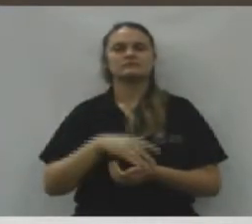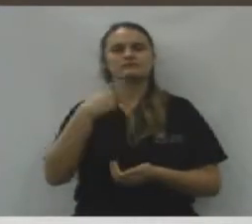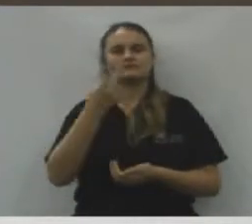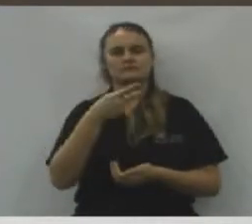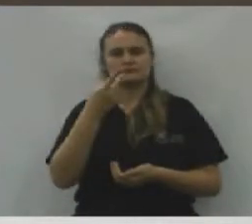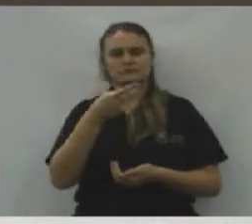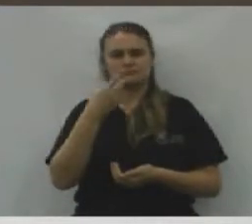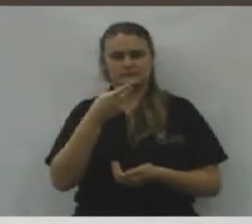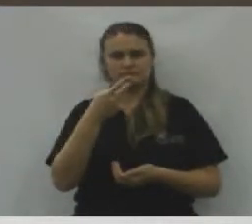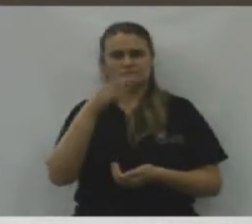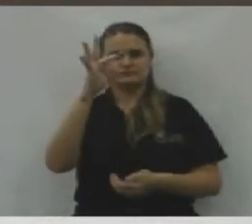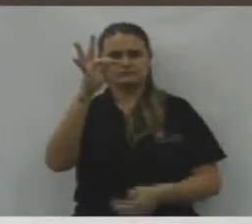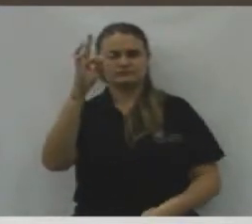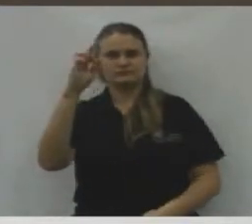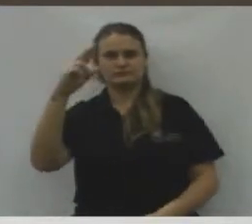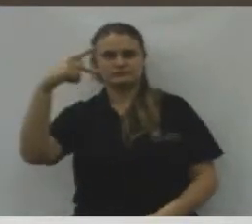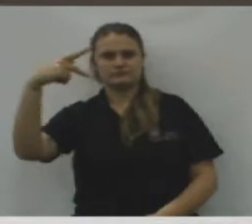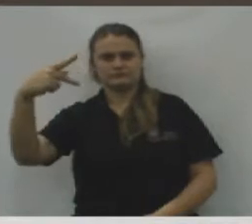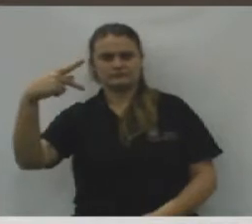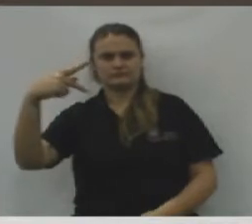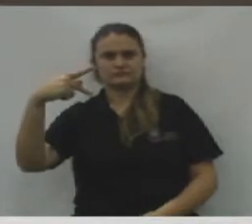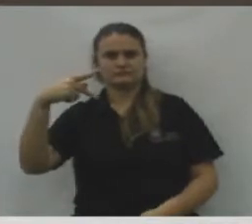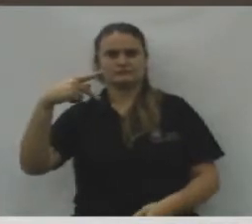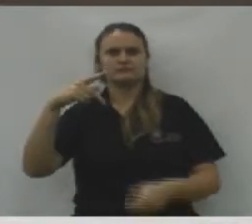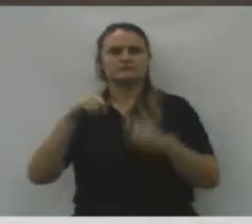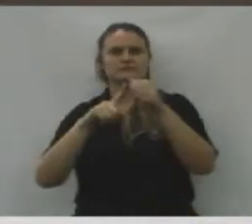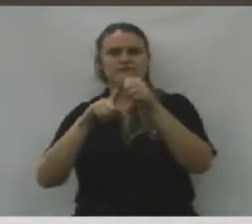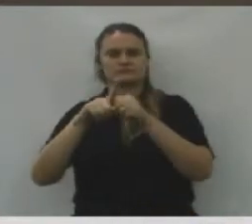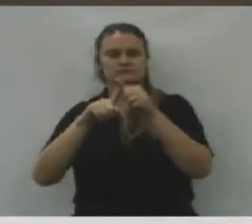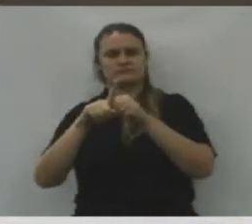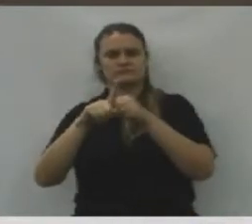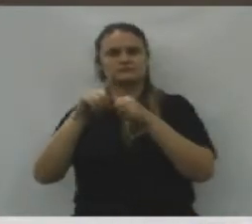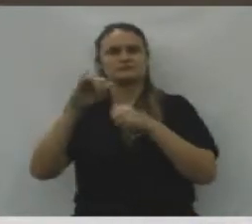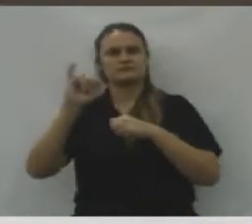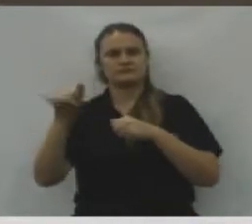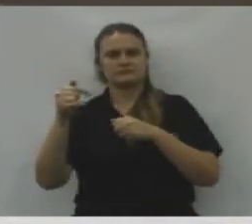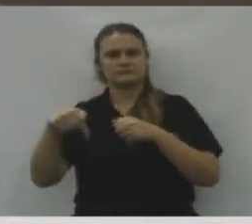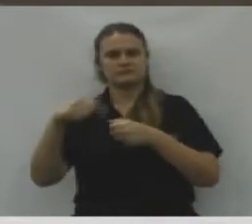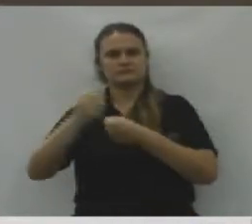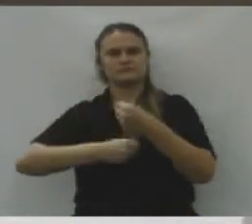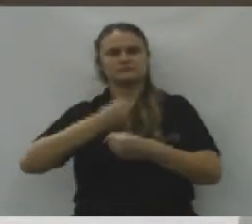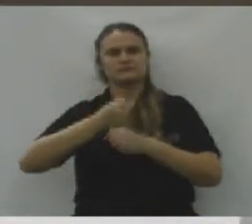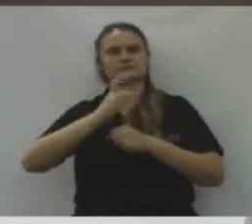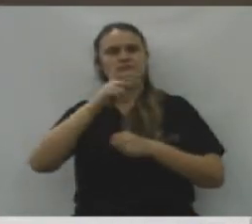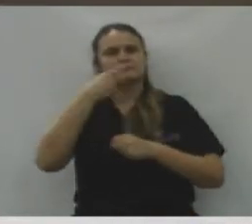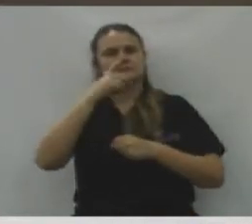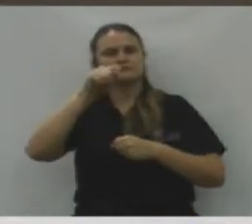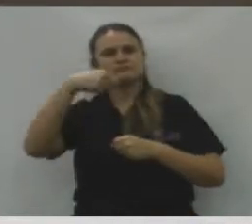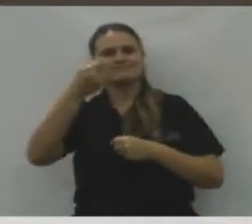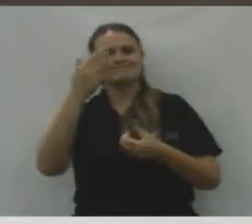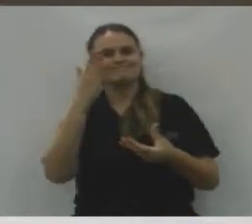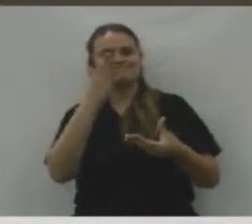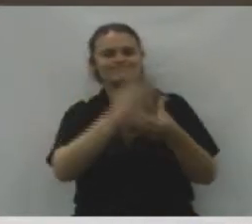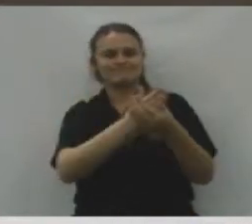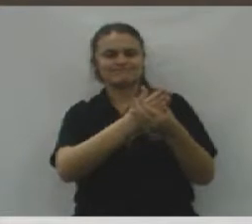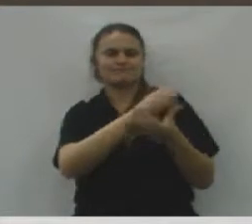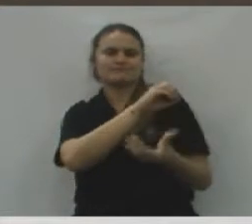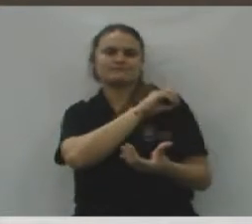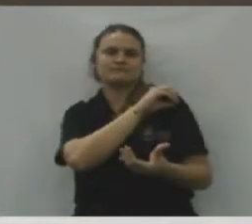transitado e julgado no dia 26 de janeiro de 2018, referente aos processos